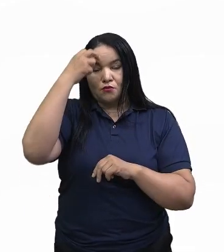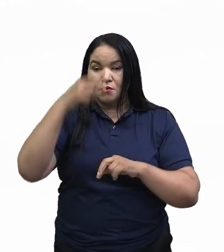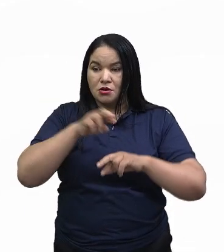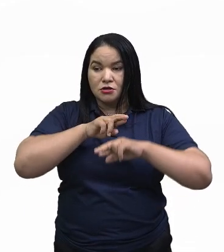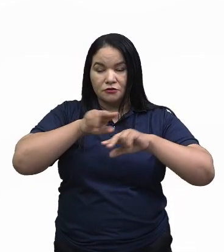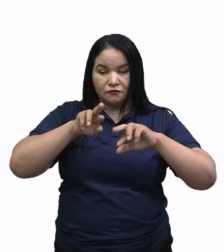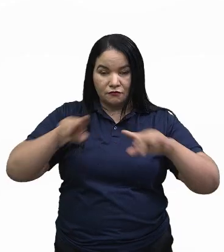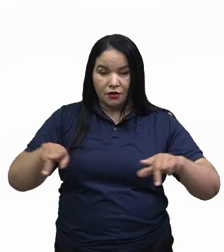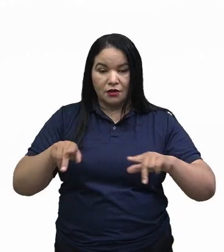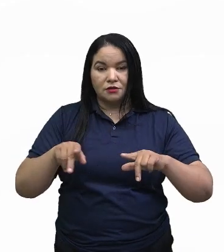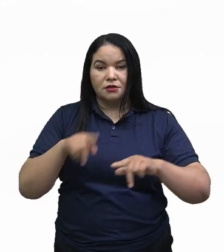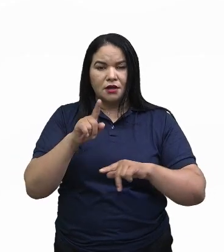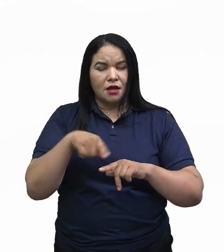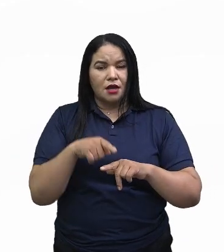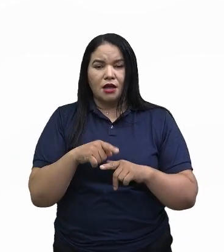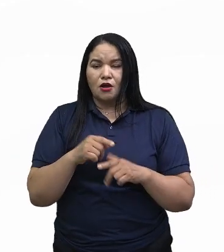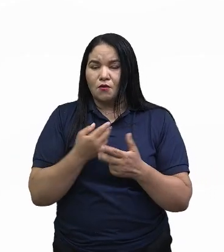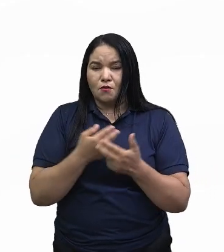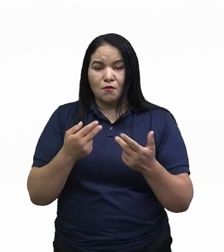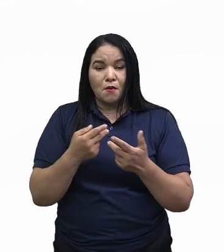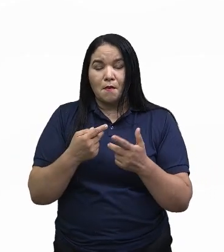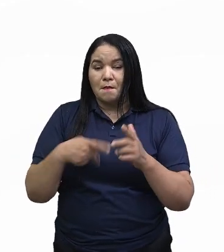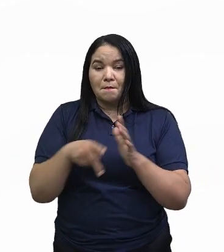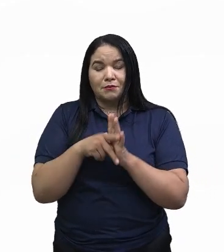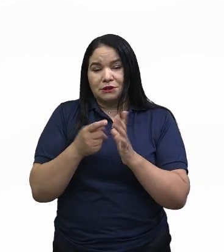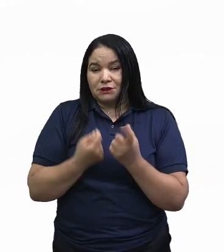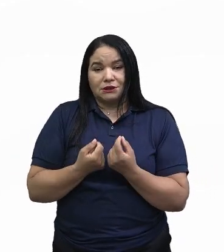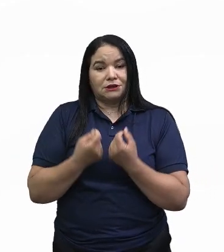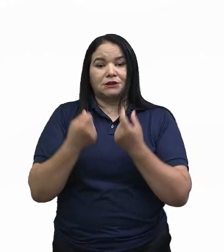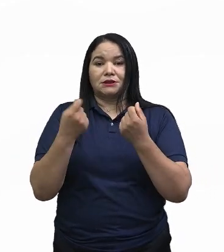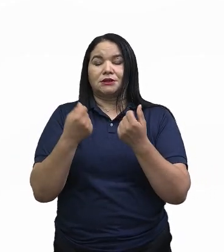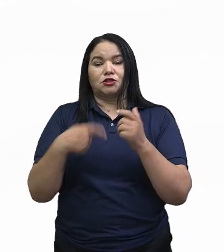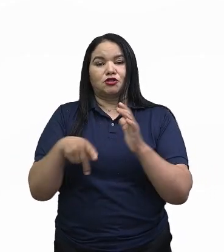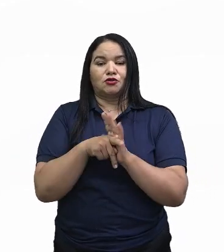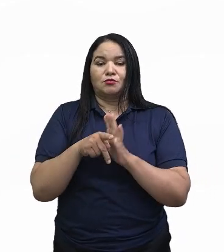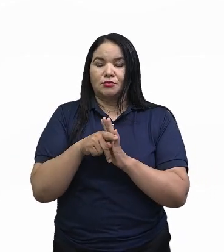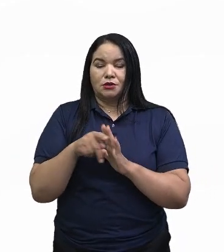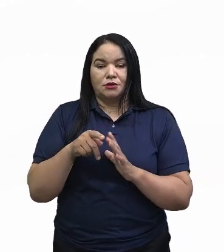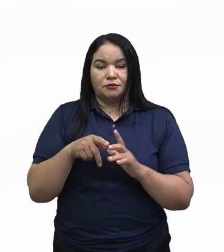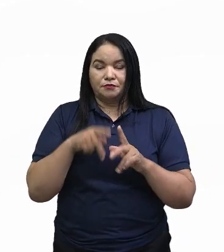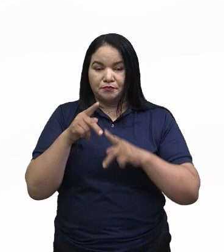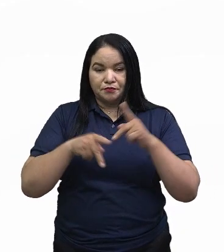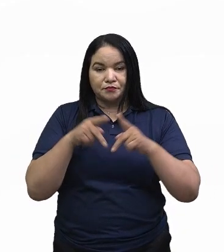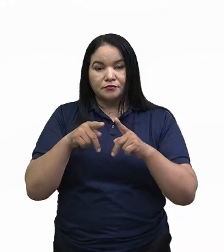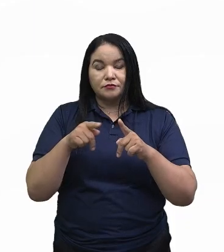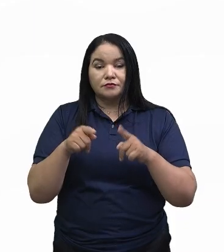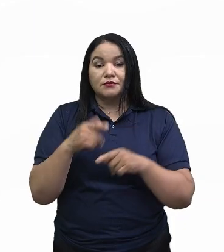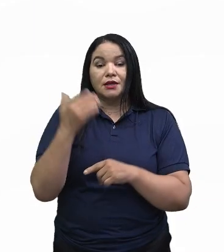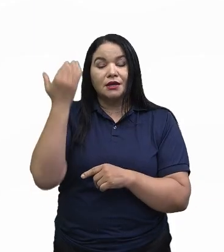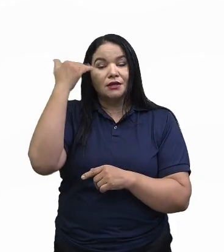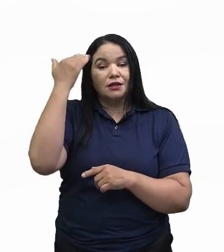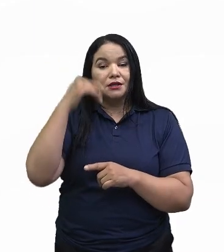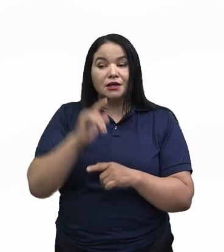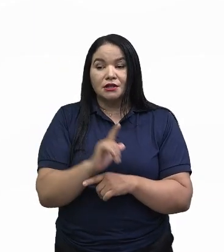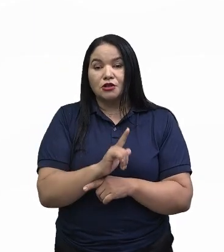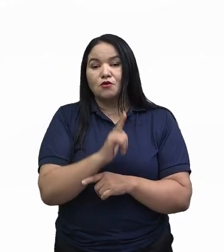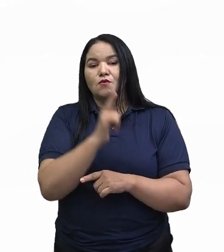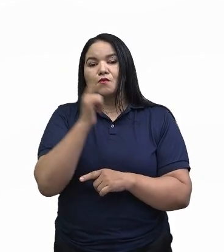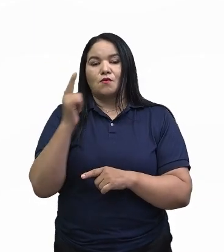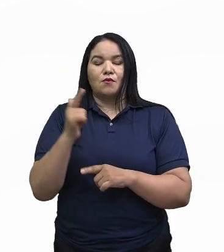da humanidade, é algo muito rico, né? Você compreender que existe um outro ser